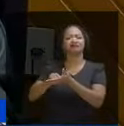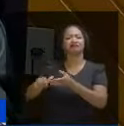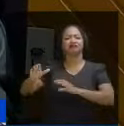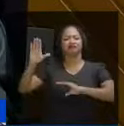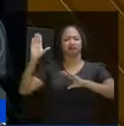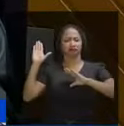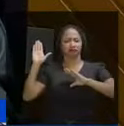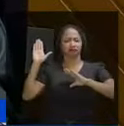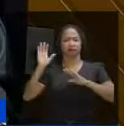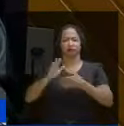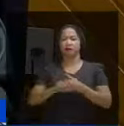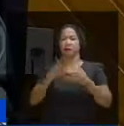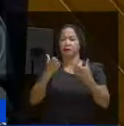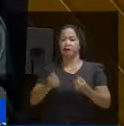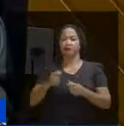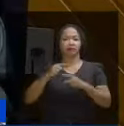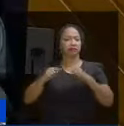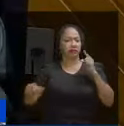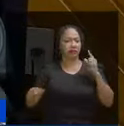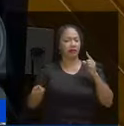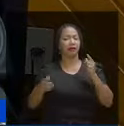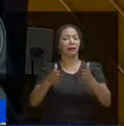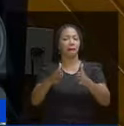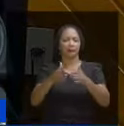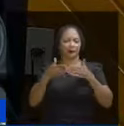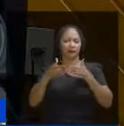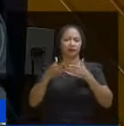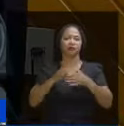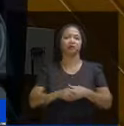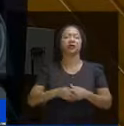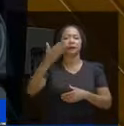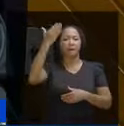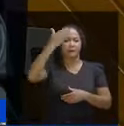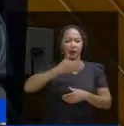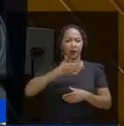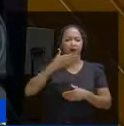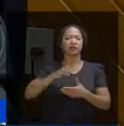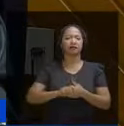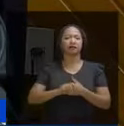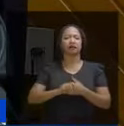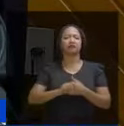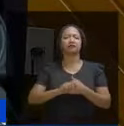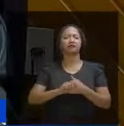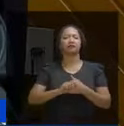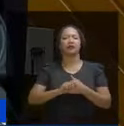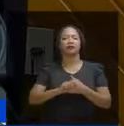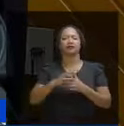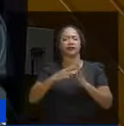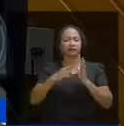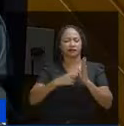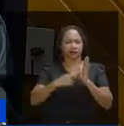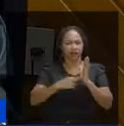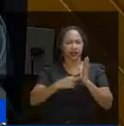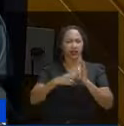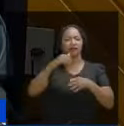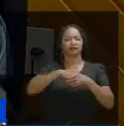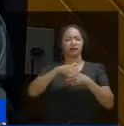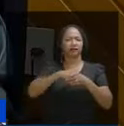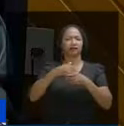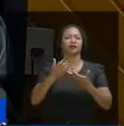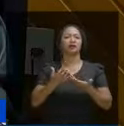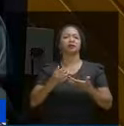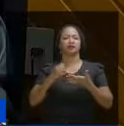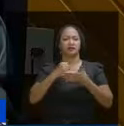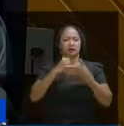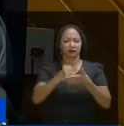de indeferimento do pedido. A prova de filiação mínima a que se refere a norma eleitoral deve ser aferida, a priori, com